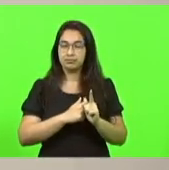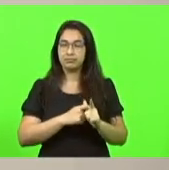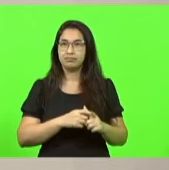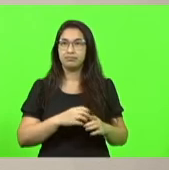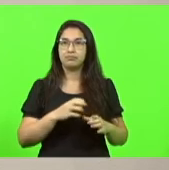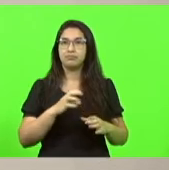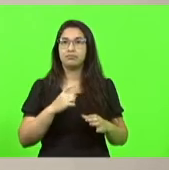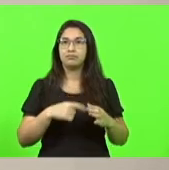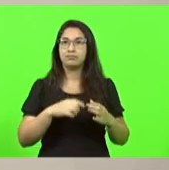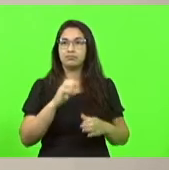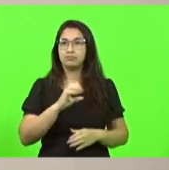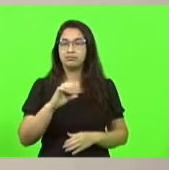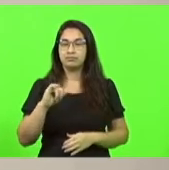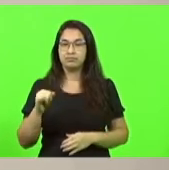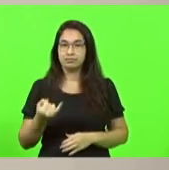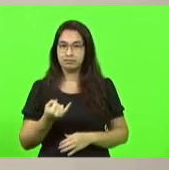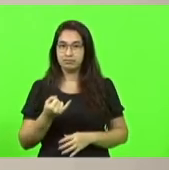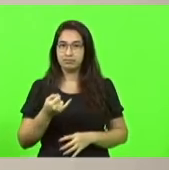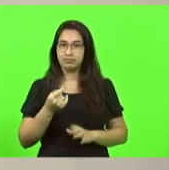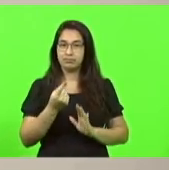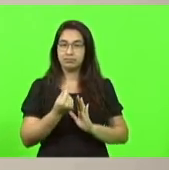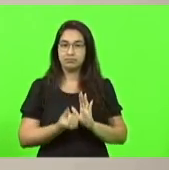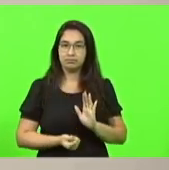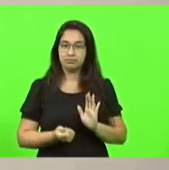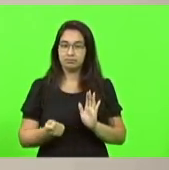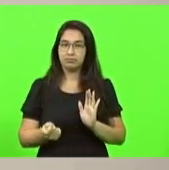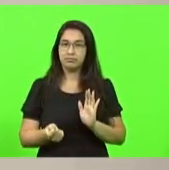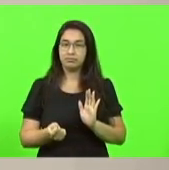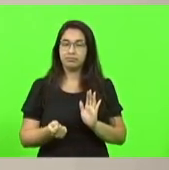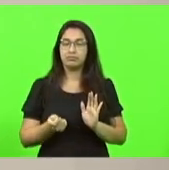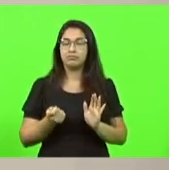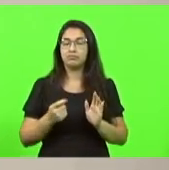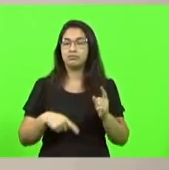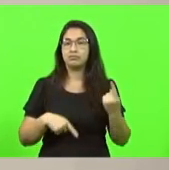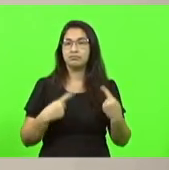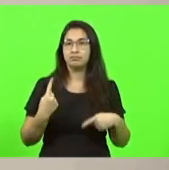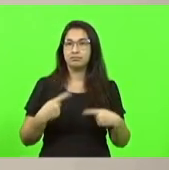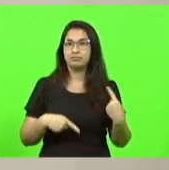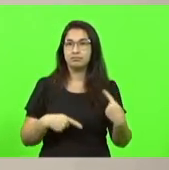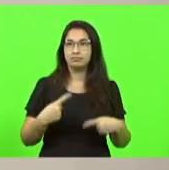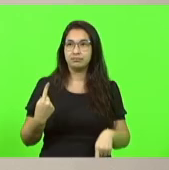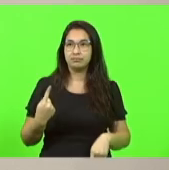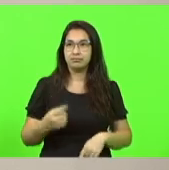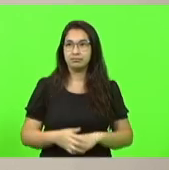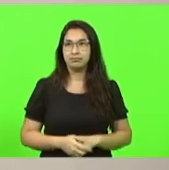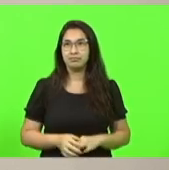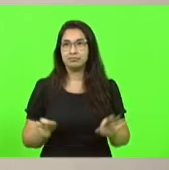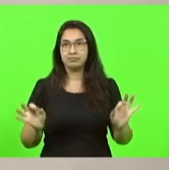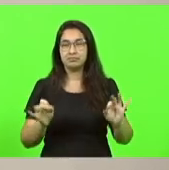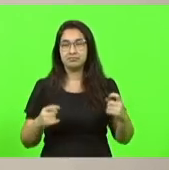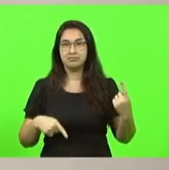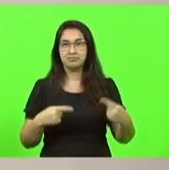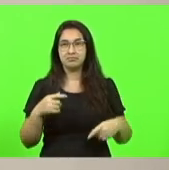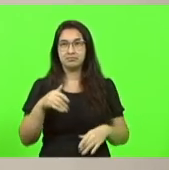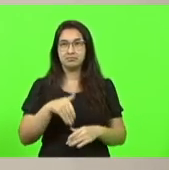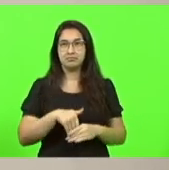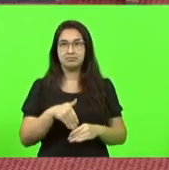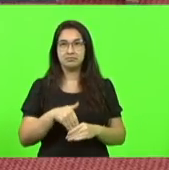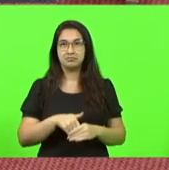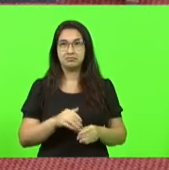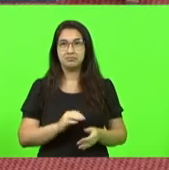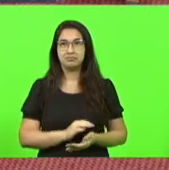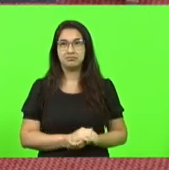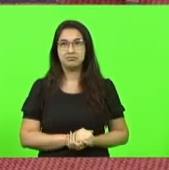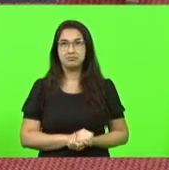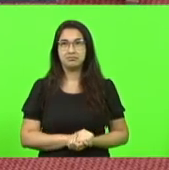Constituição, Justiça e Comissão de Finanças e Tributação. Em discussão. Não havendo quem queira discutir em votação, deputados que